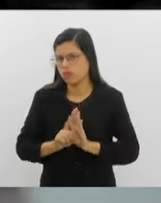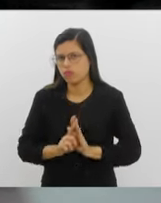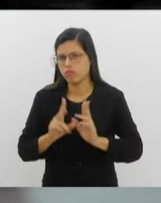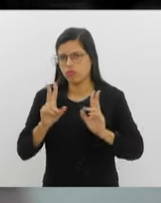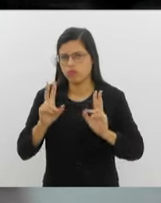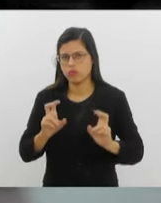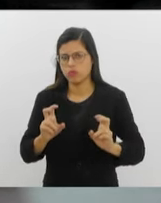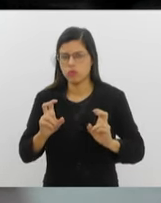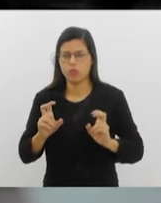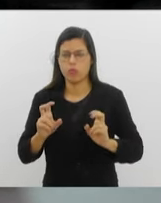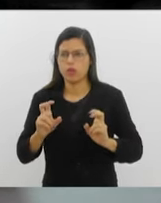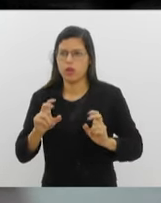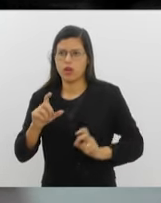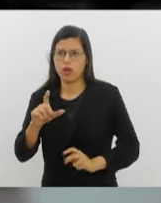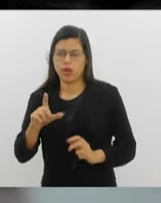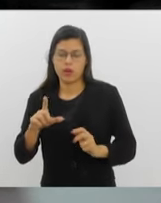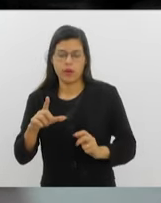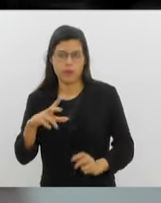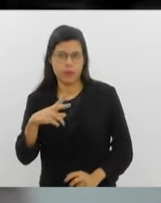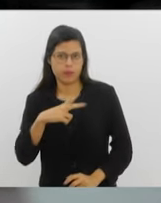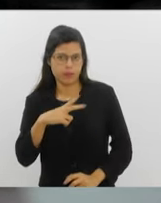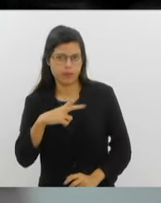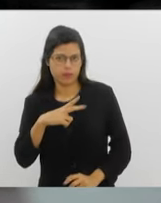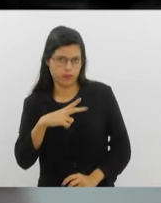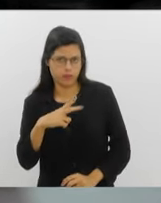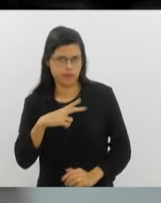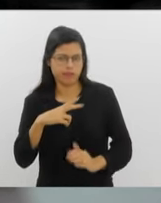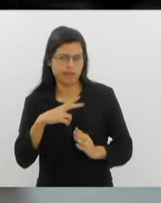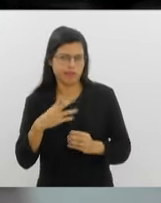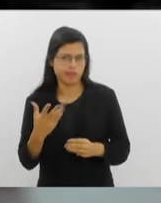privada que diz respeito ao sistema estadual de ensino.